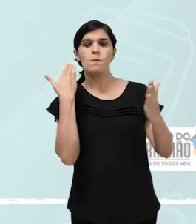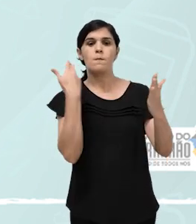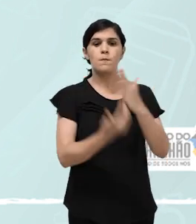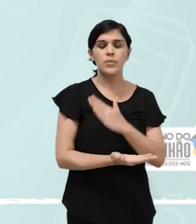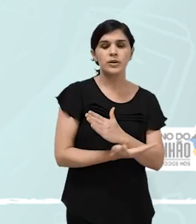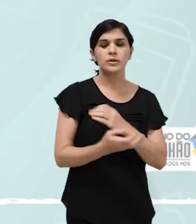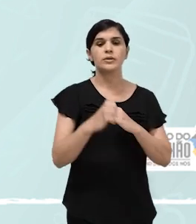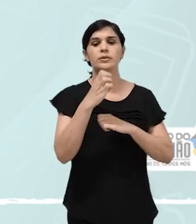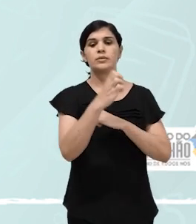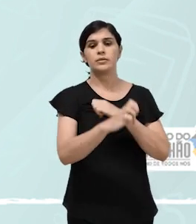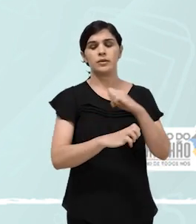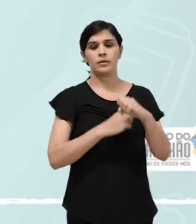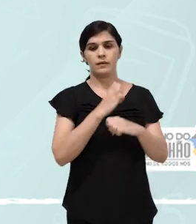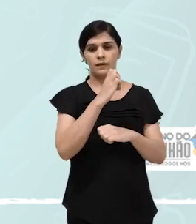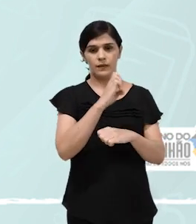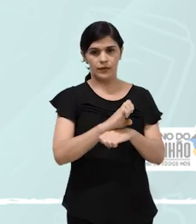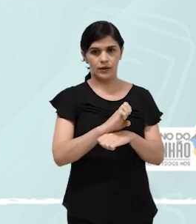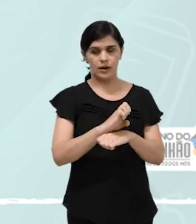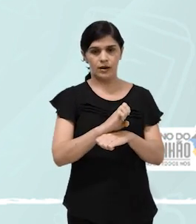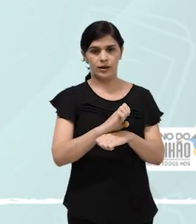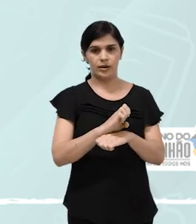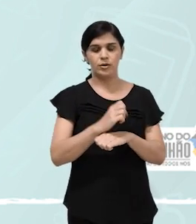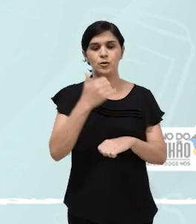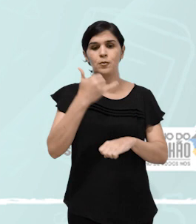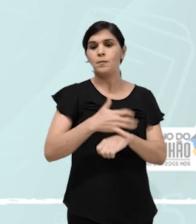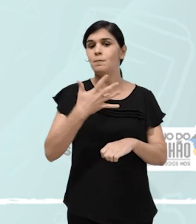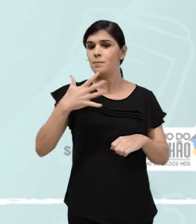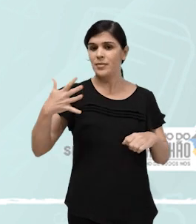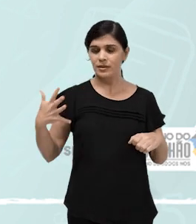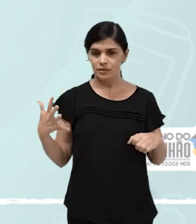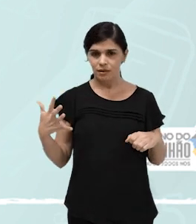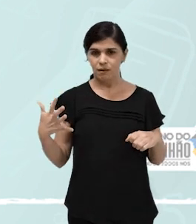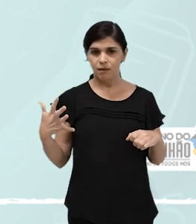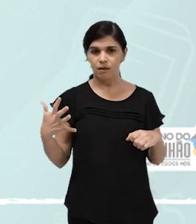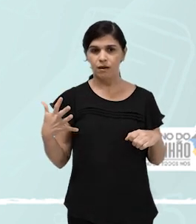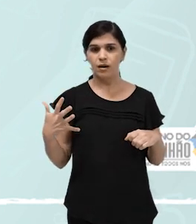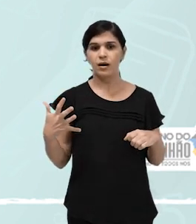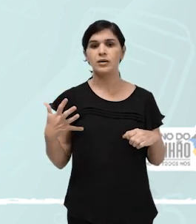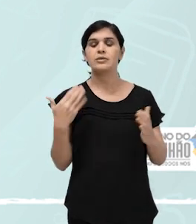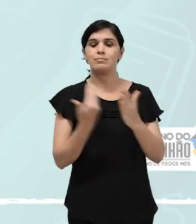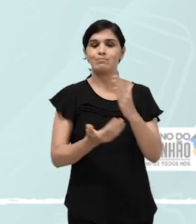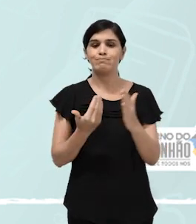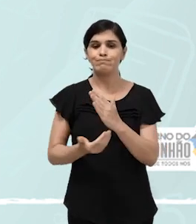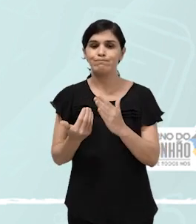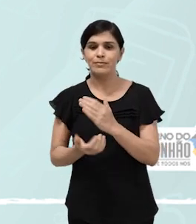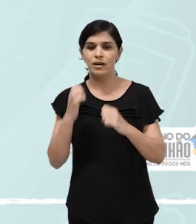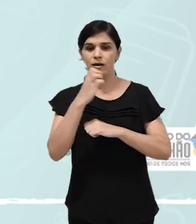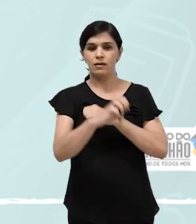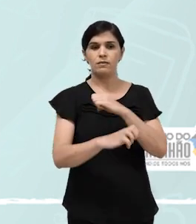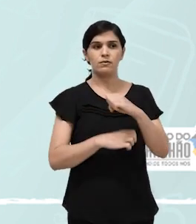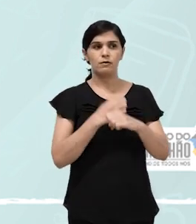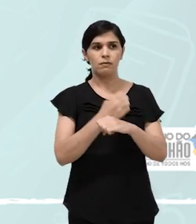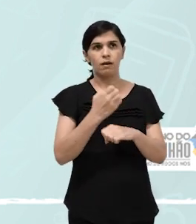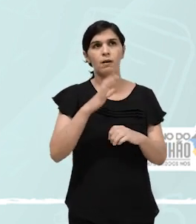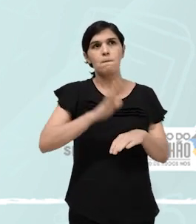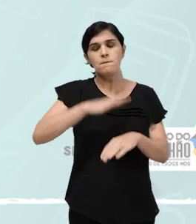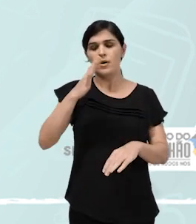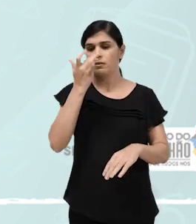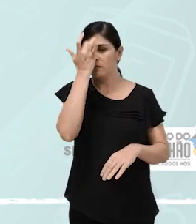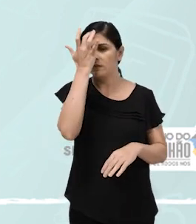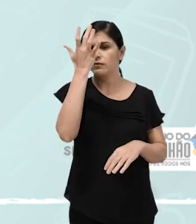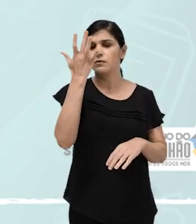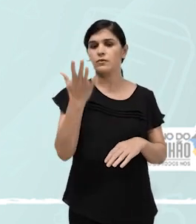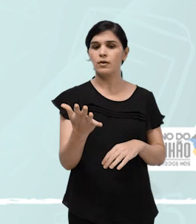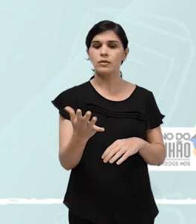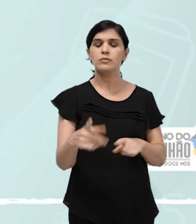reativos serão tanto os metais, que perdem elétrons com maior facilidade, quanto os ametais, que